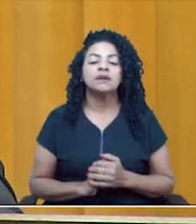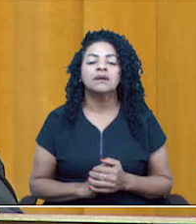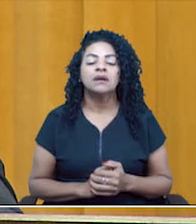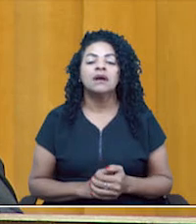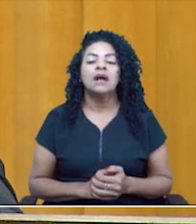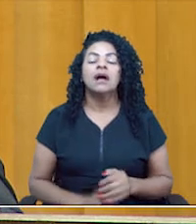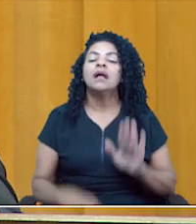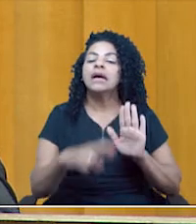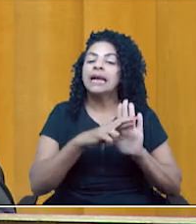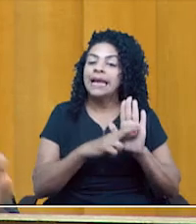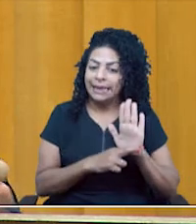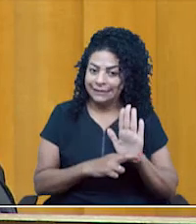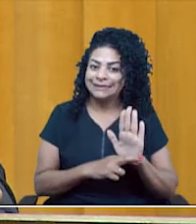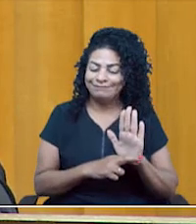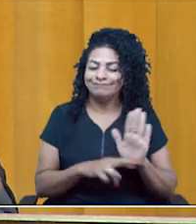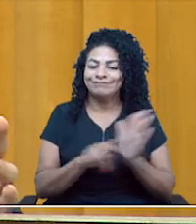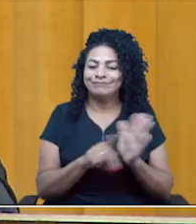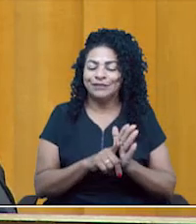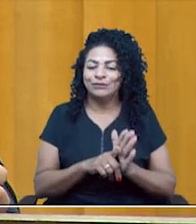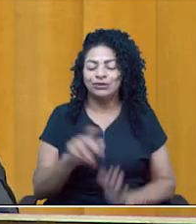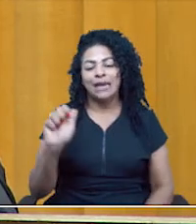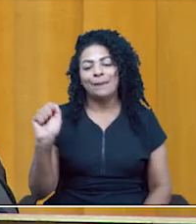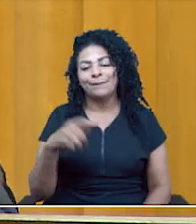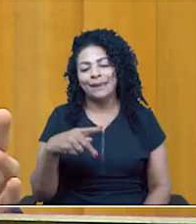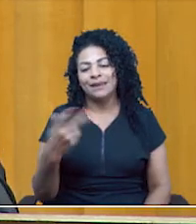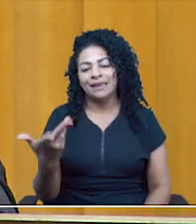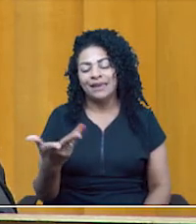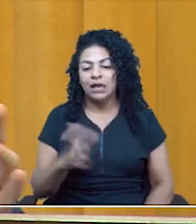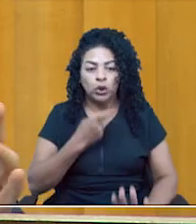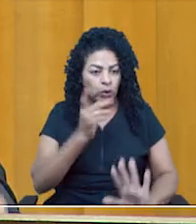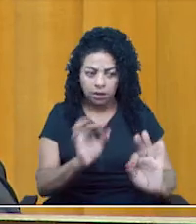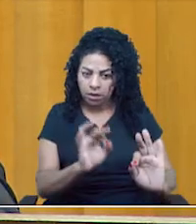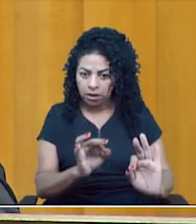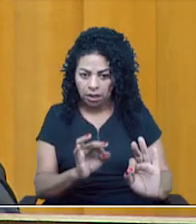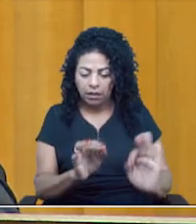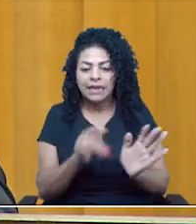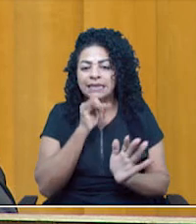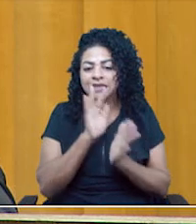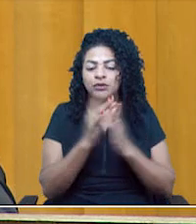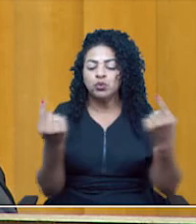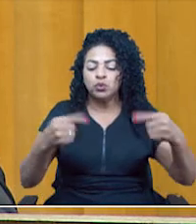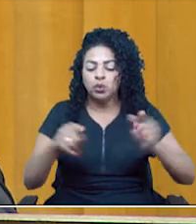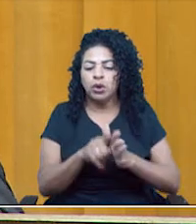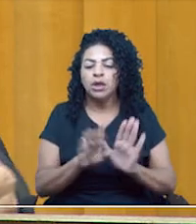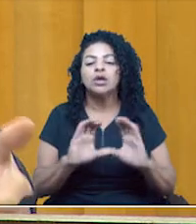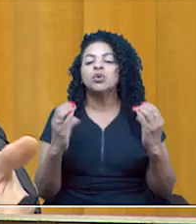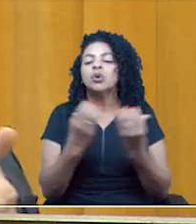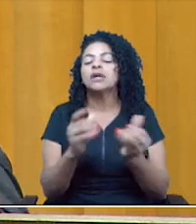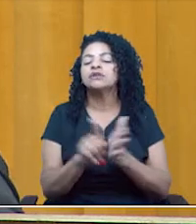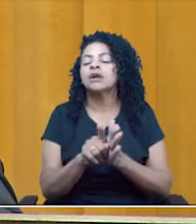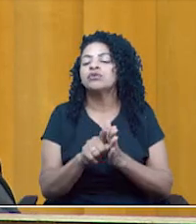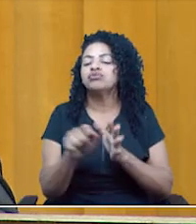aposentadoria. Não estou fazendo um juízo de valor sobre as políticas do Congresso Nacional em relação à reforma, às